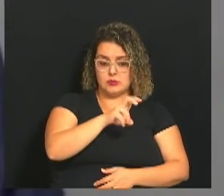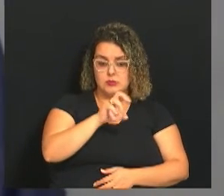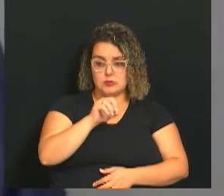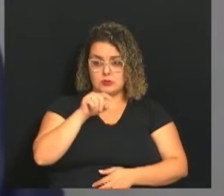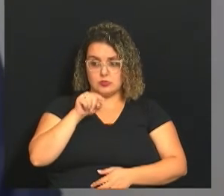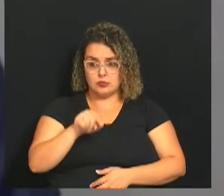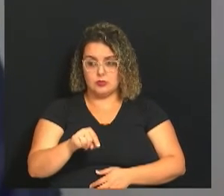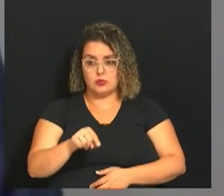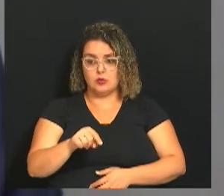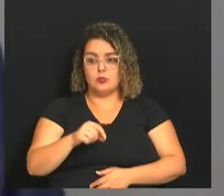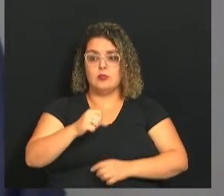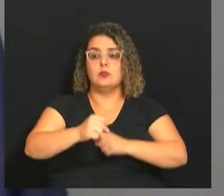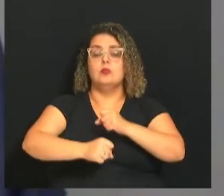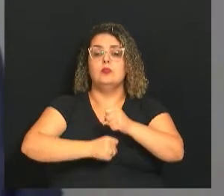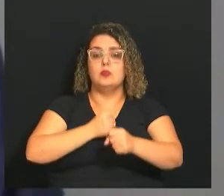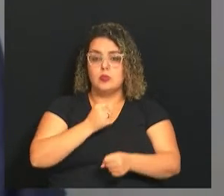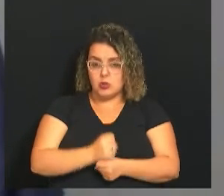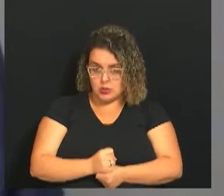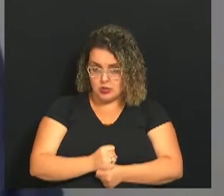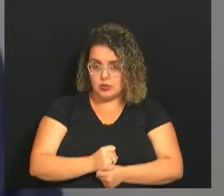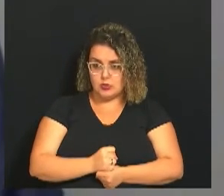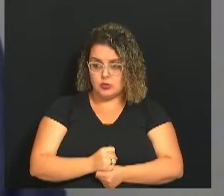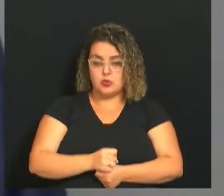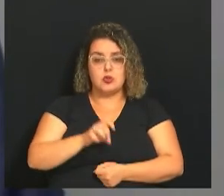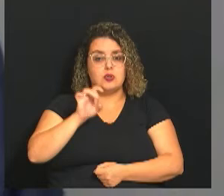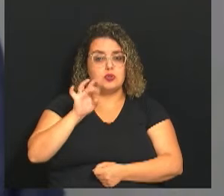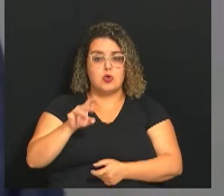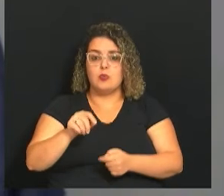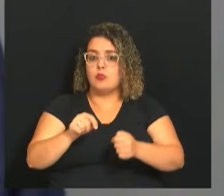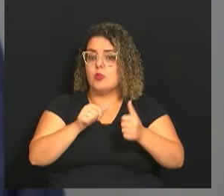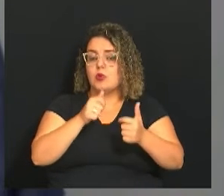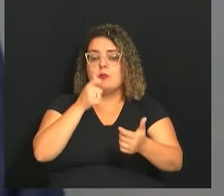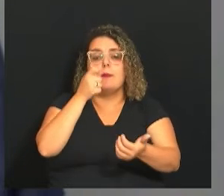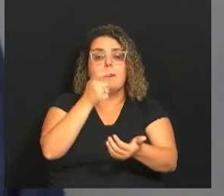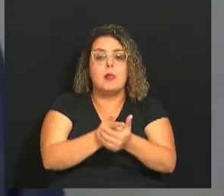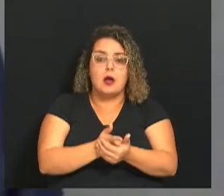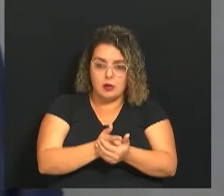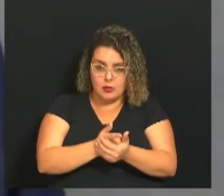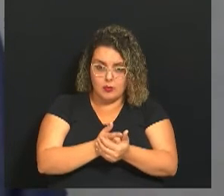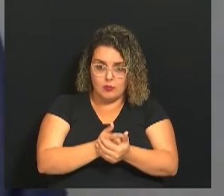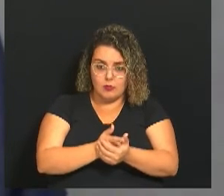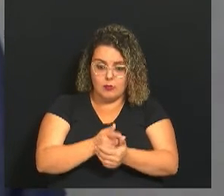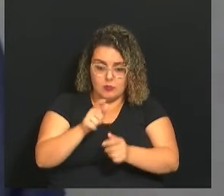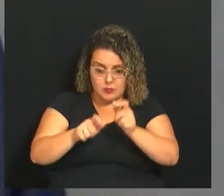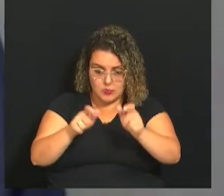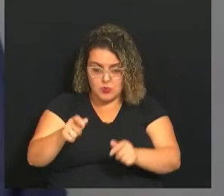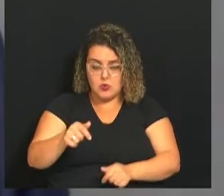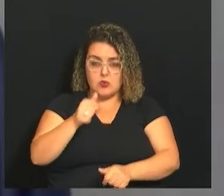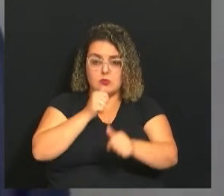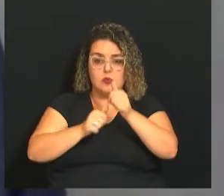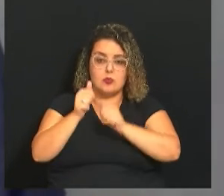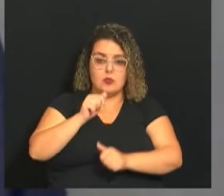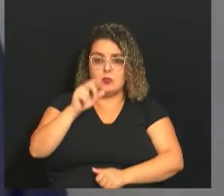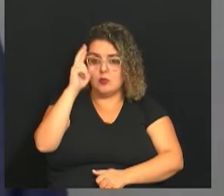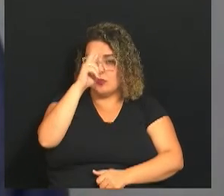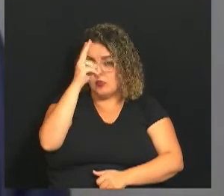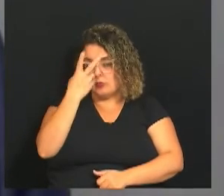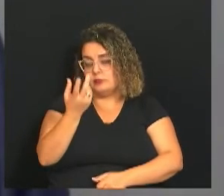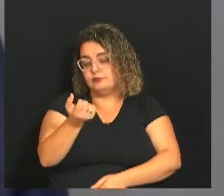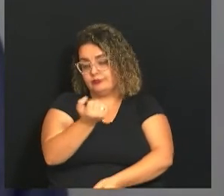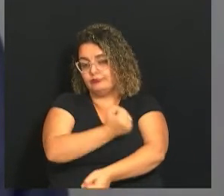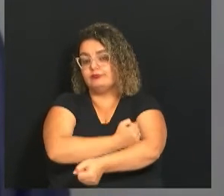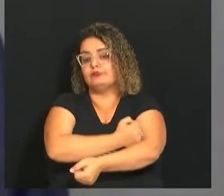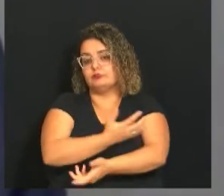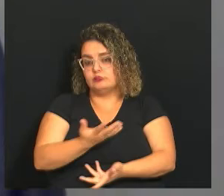por ano, só com benefícios pagos para pessoas que sofrem com alcoolismo, se você disponibilizar parte desses recursos